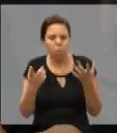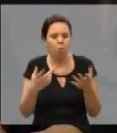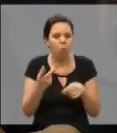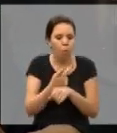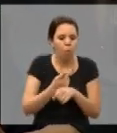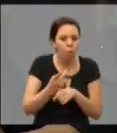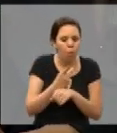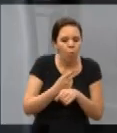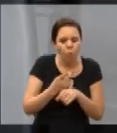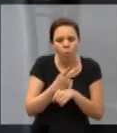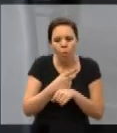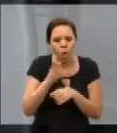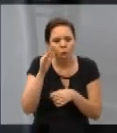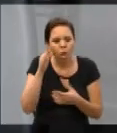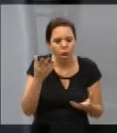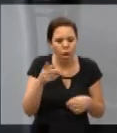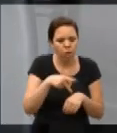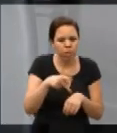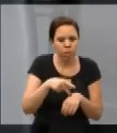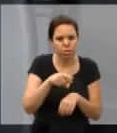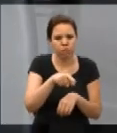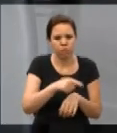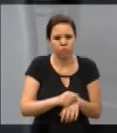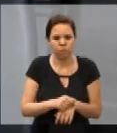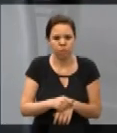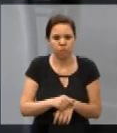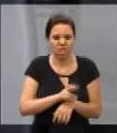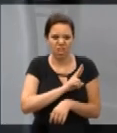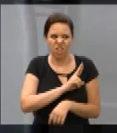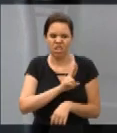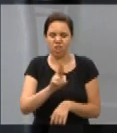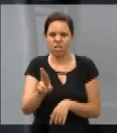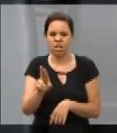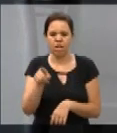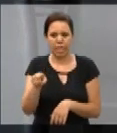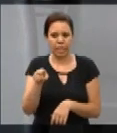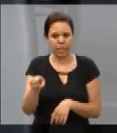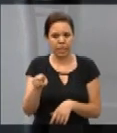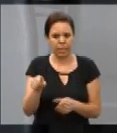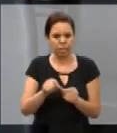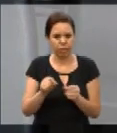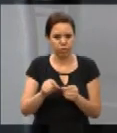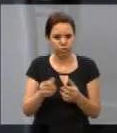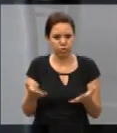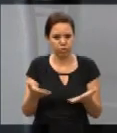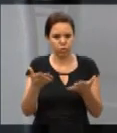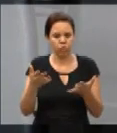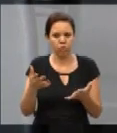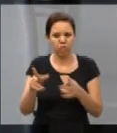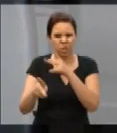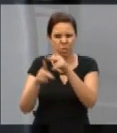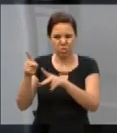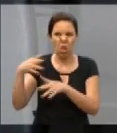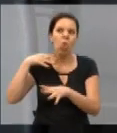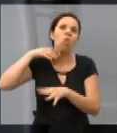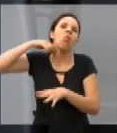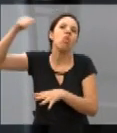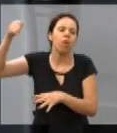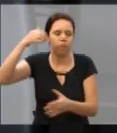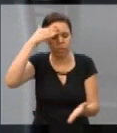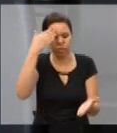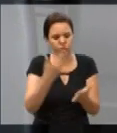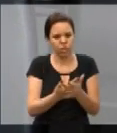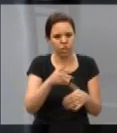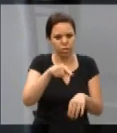essas pedras, né? E assim, a seita, ela tem o suicídio coletivo por conta que ela acreditava que